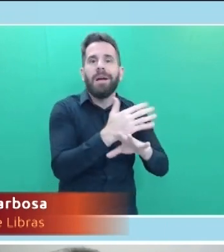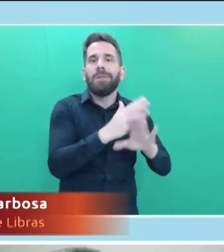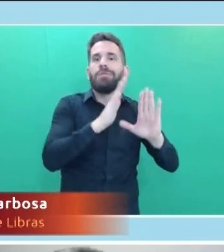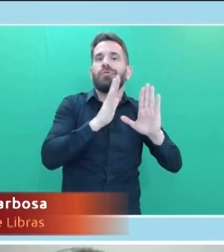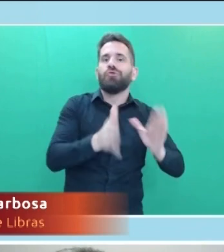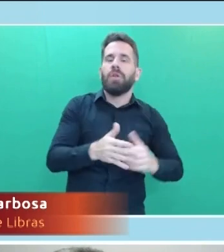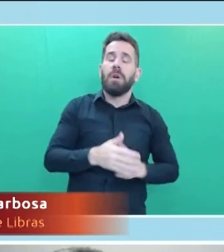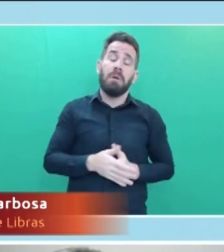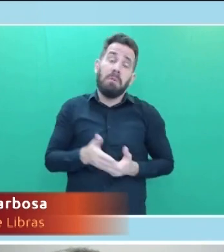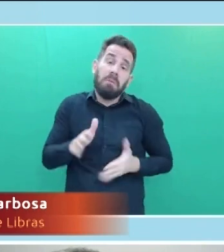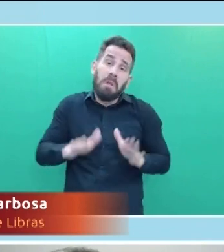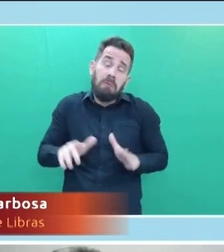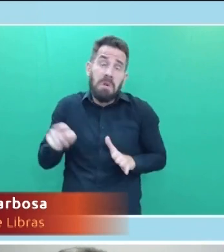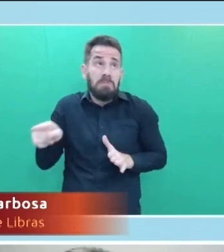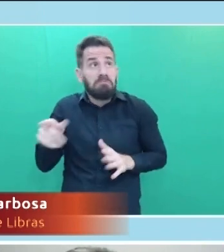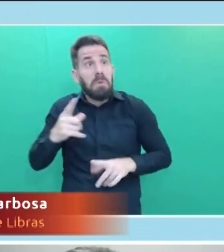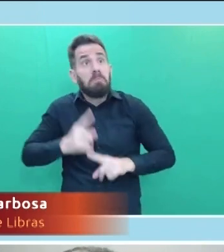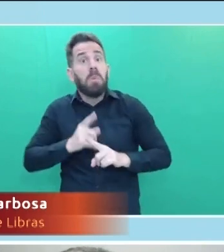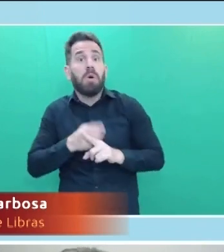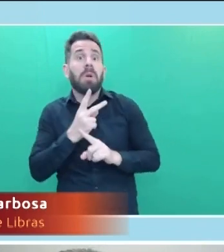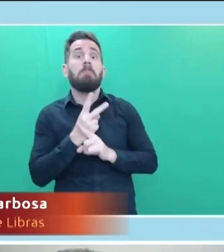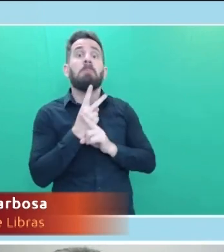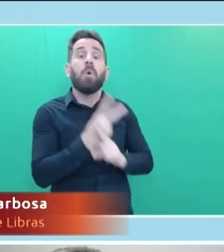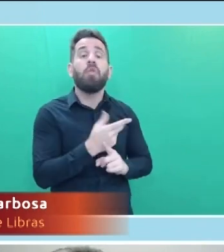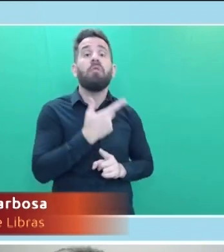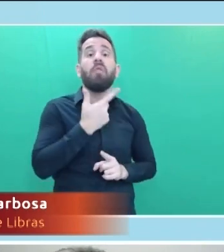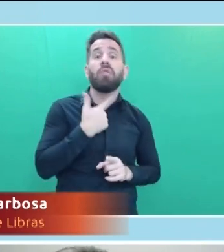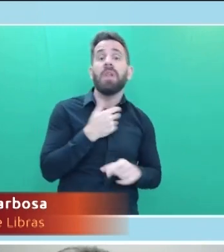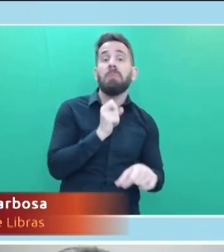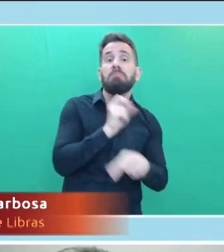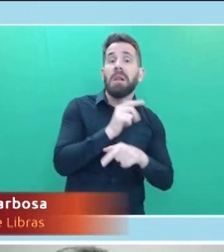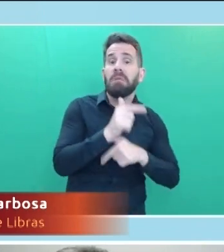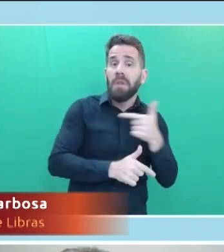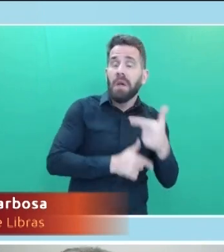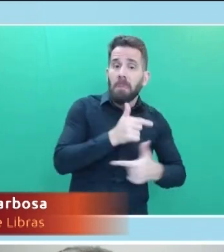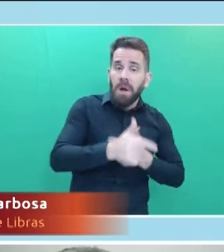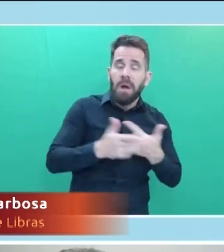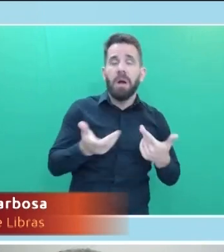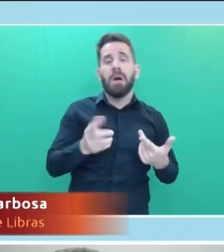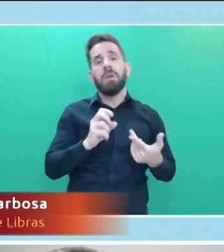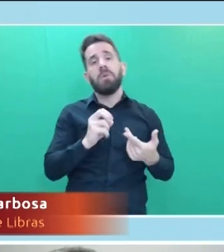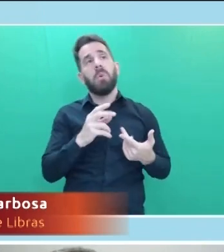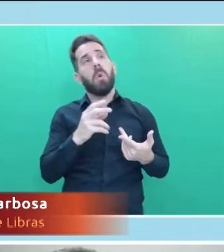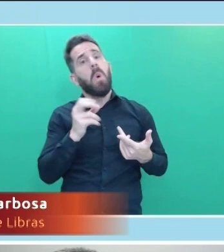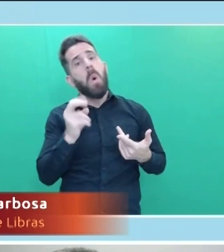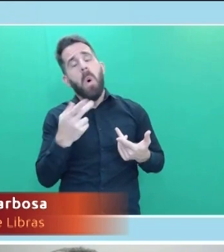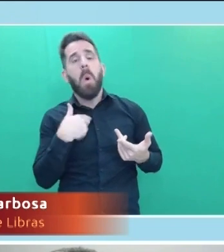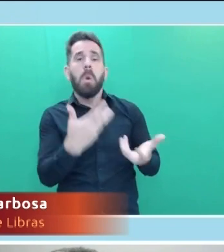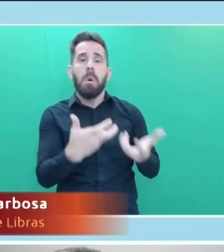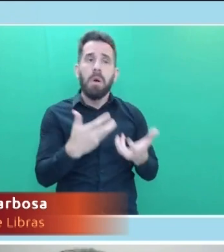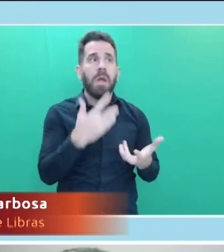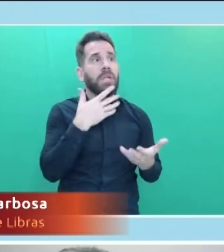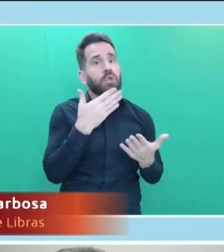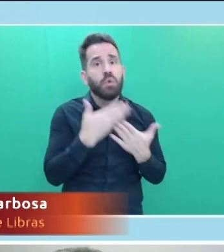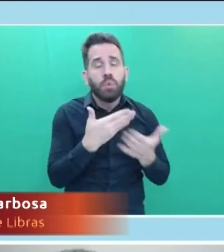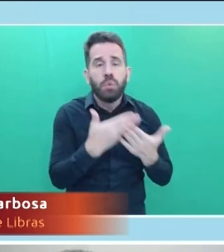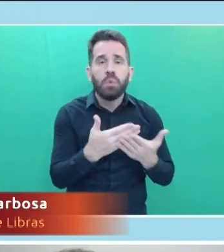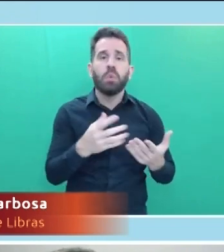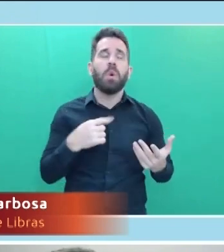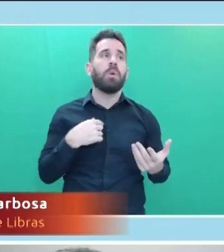de trabalho formal, em busca de estudos, em busca de